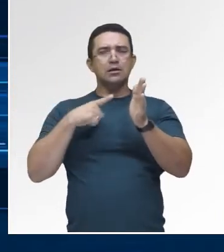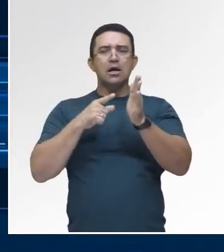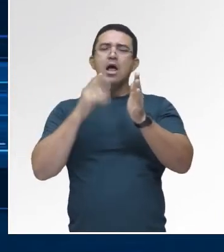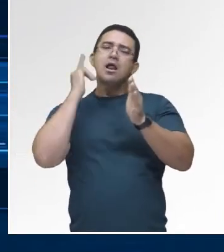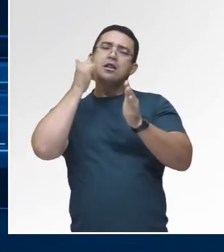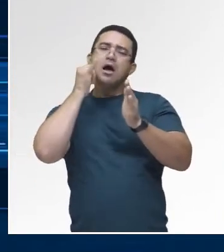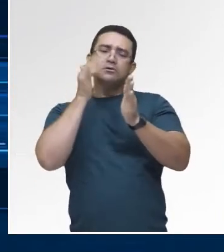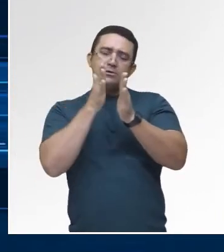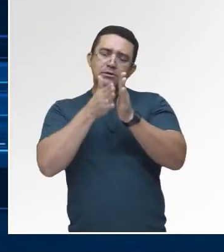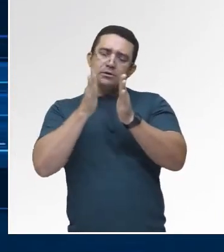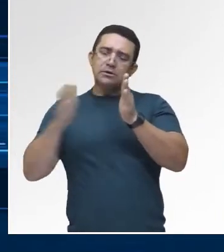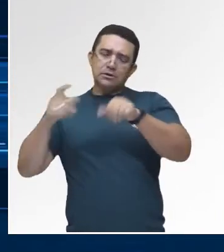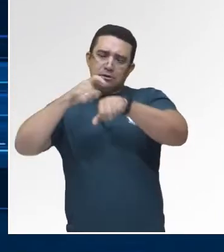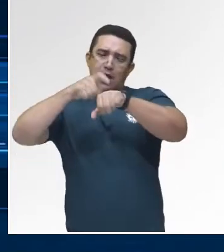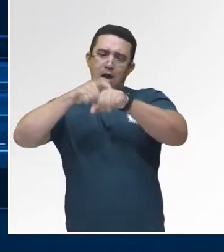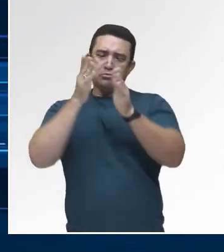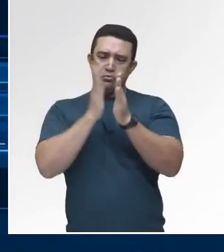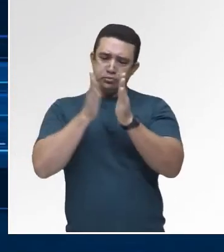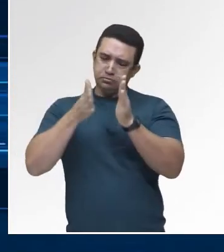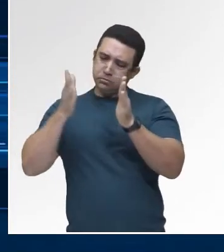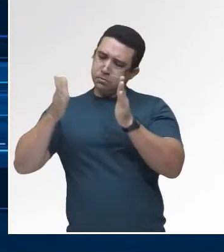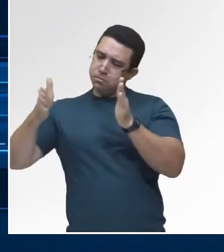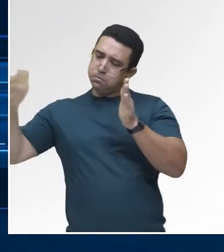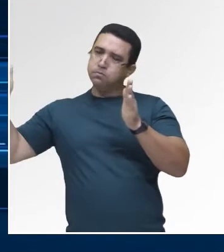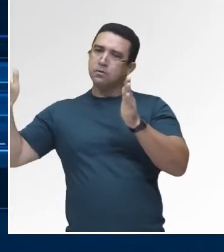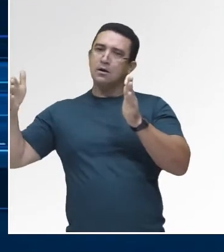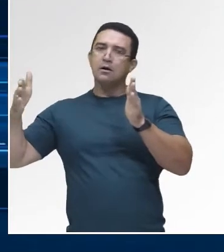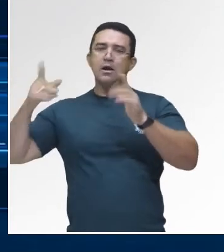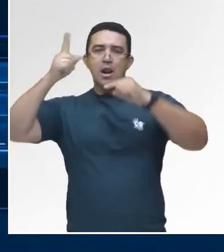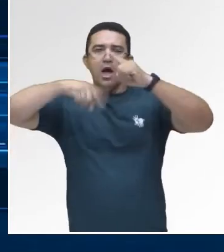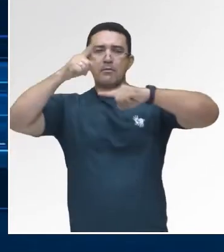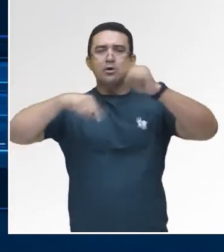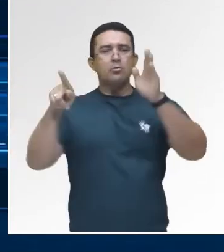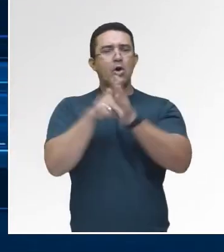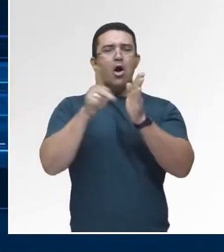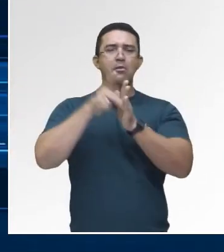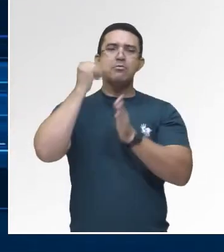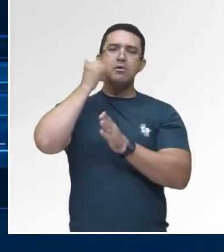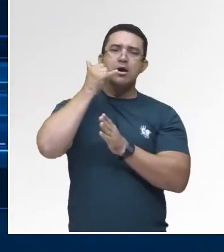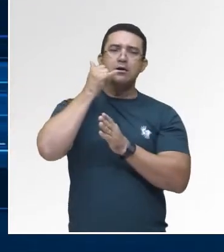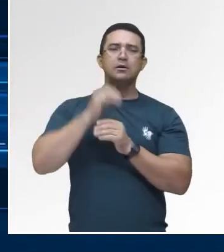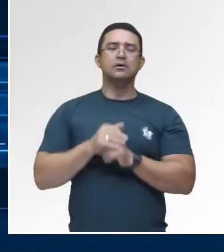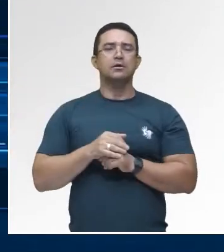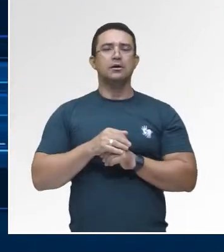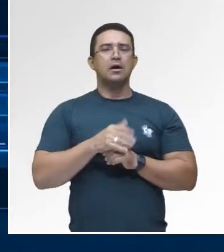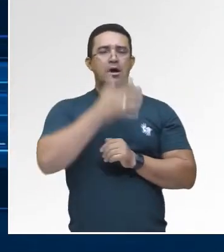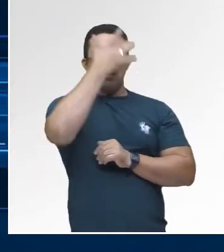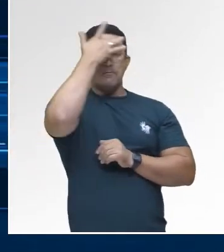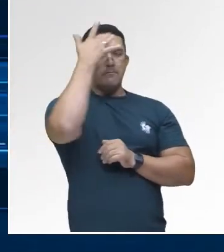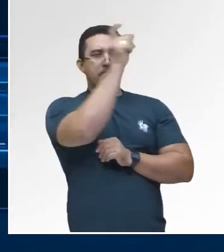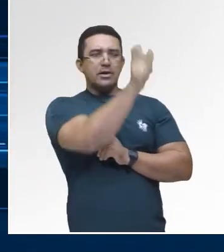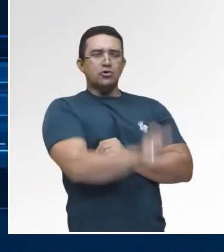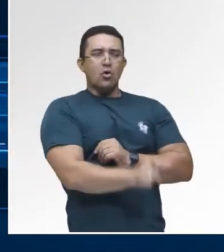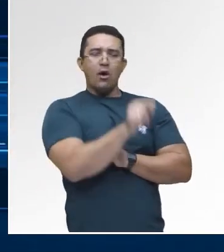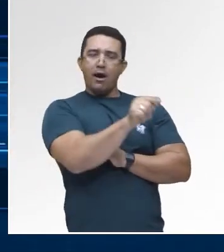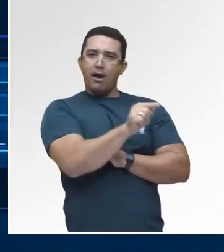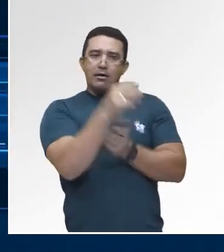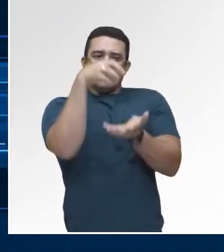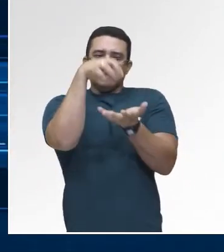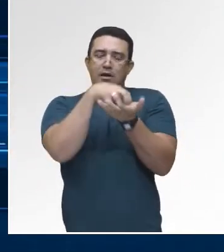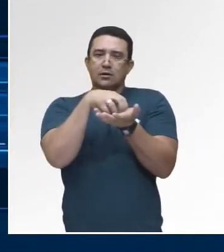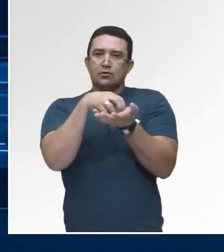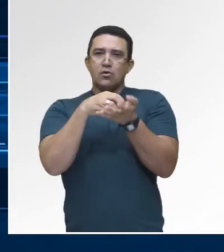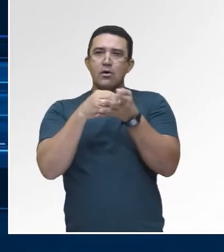que nós tratamos ontem a respeito ali dos elementos da narrativa. O indivíduo ele passa a ser o centro das